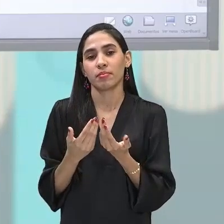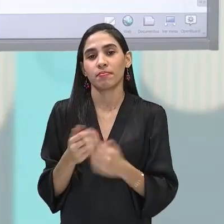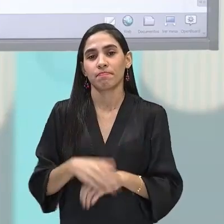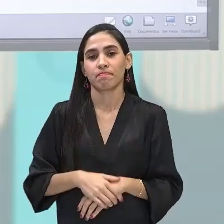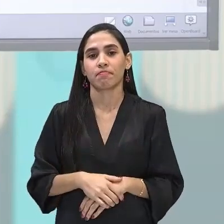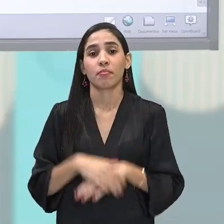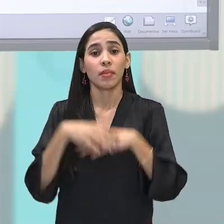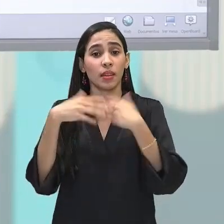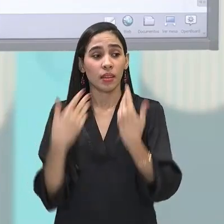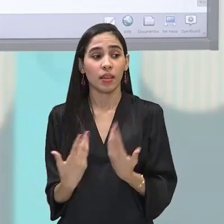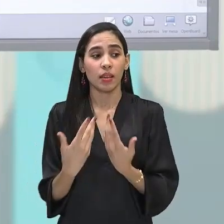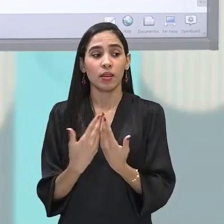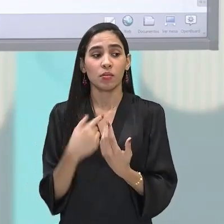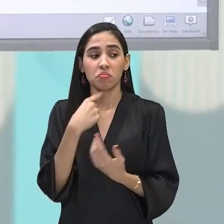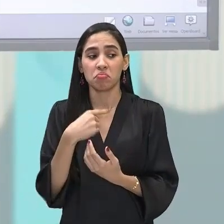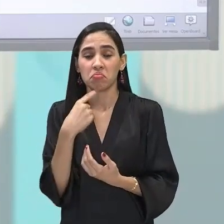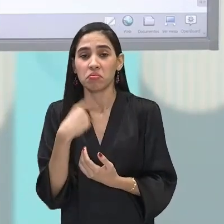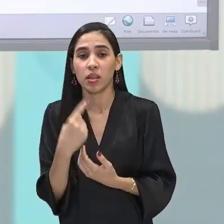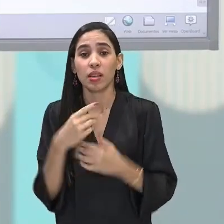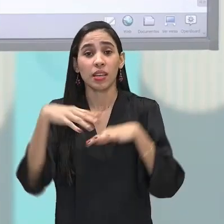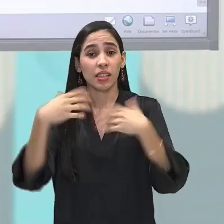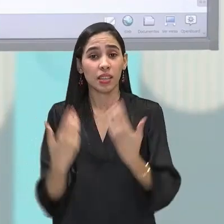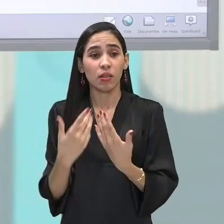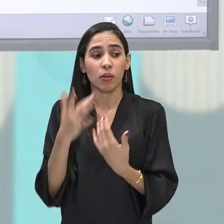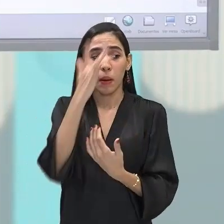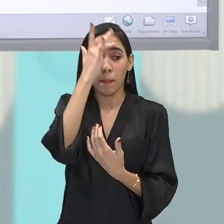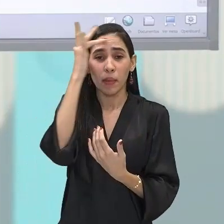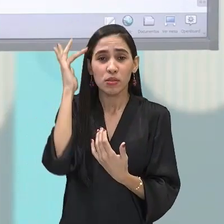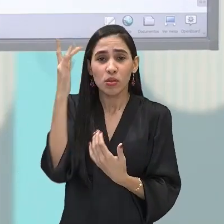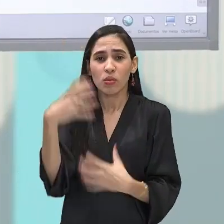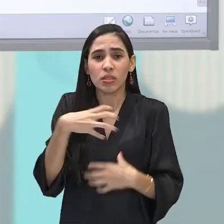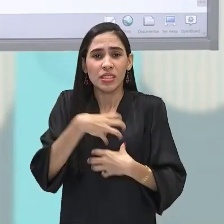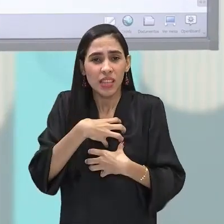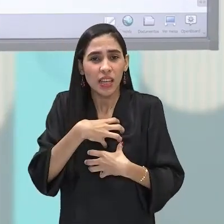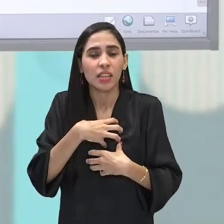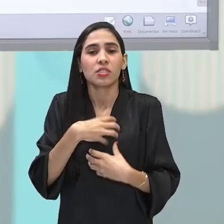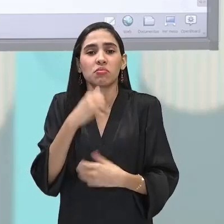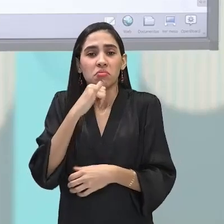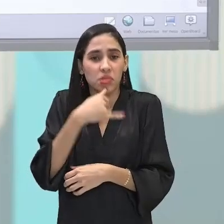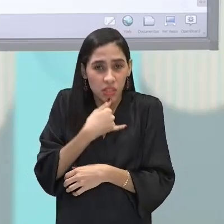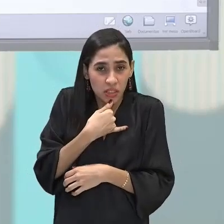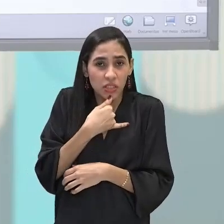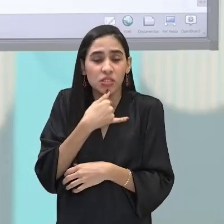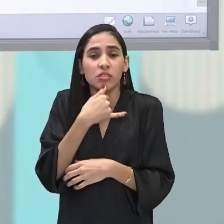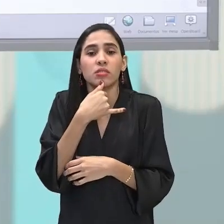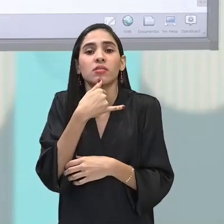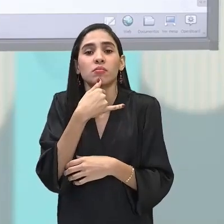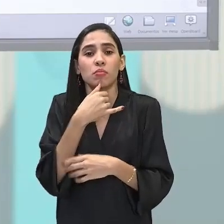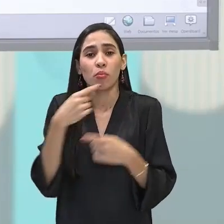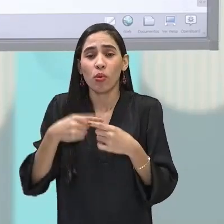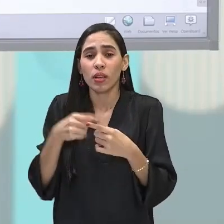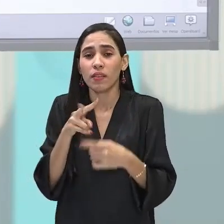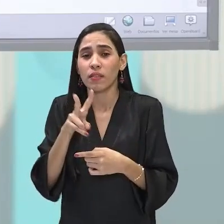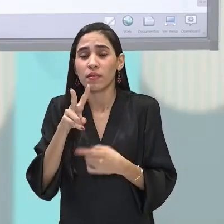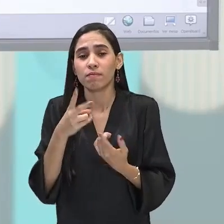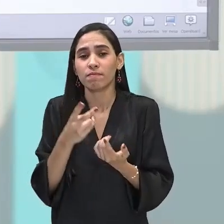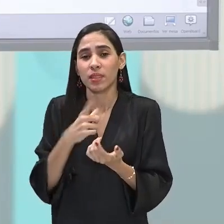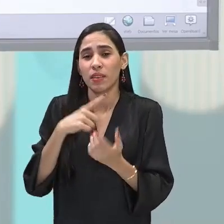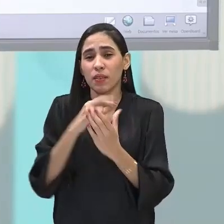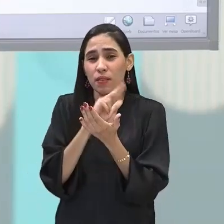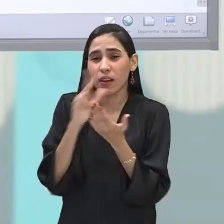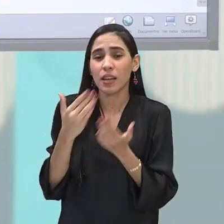o indivíduo, o poeta, se frustra com essas promessas não cumpridas, não é? E então